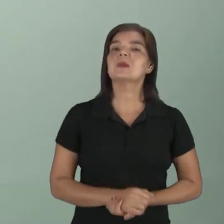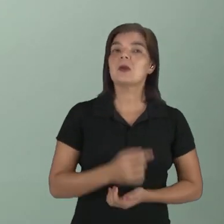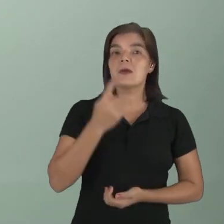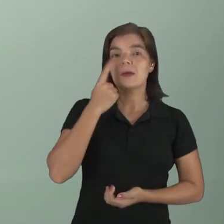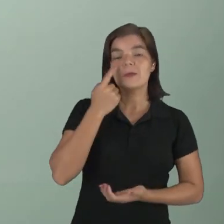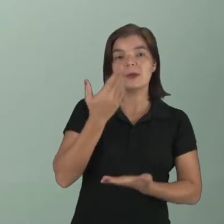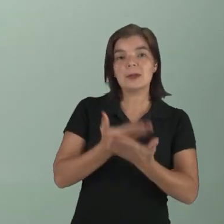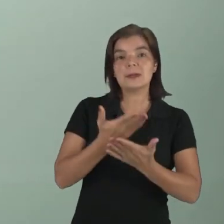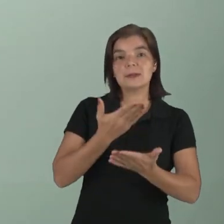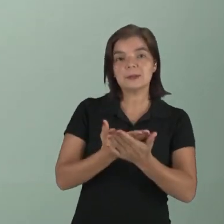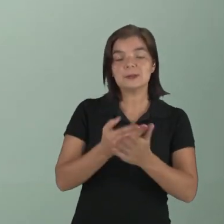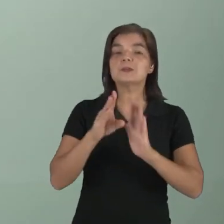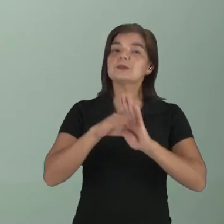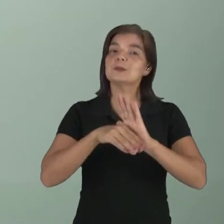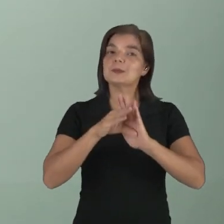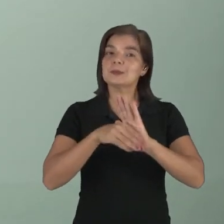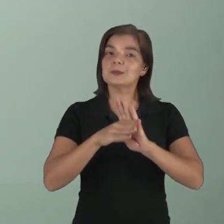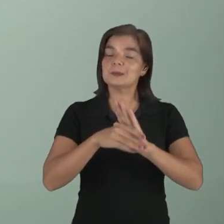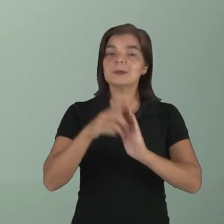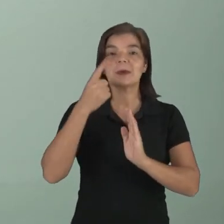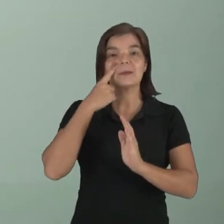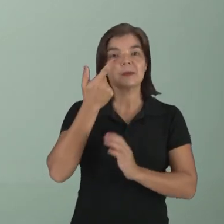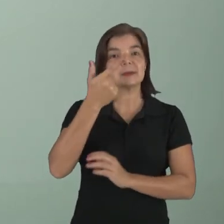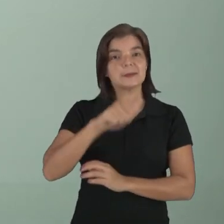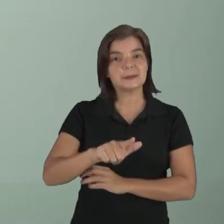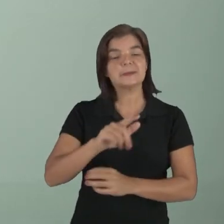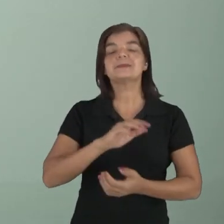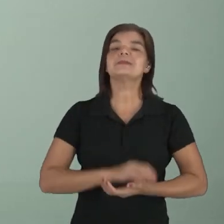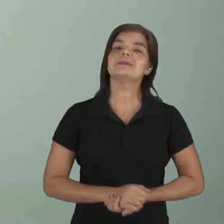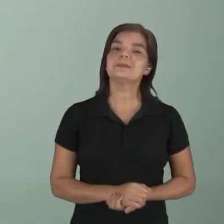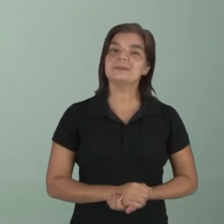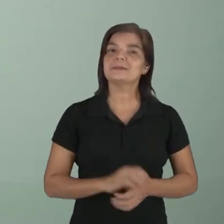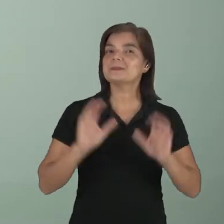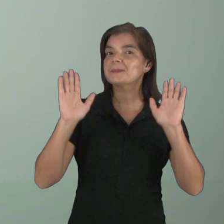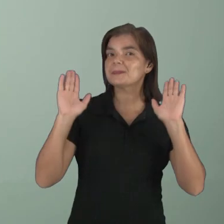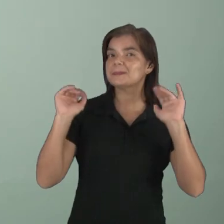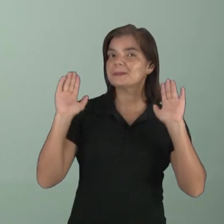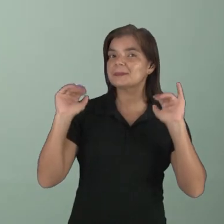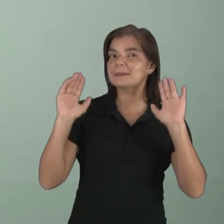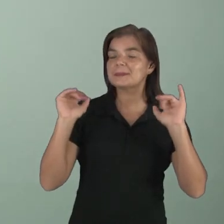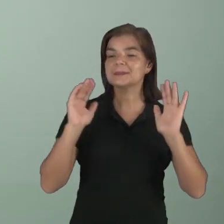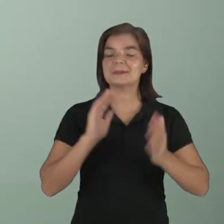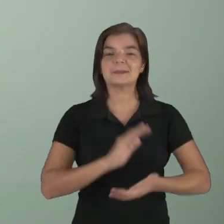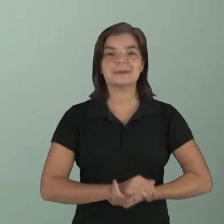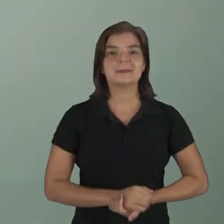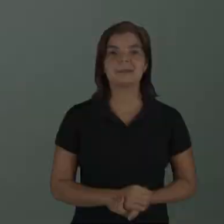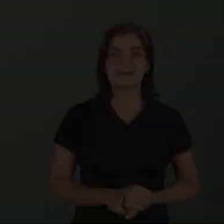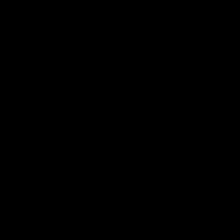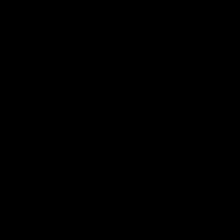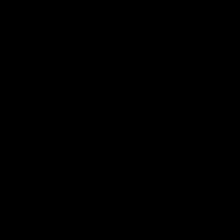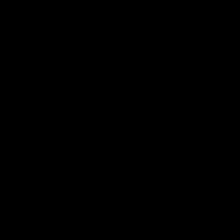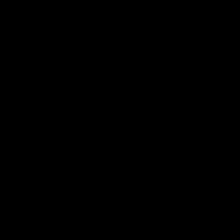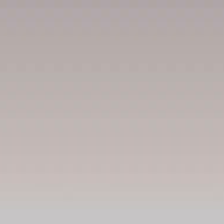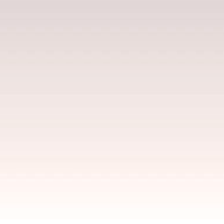Eduque para acessar outros conteúdos e rever essa aula quantas vezes vocês quiserem, ok? See you next class!